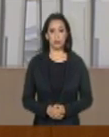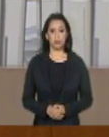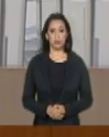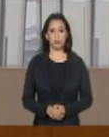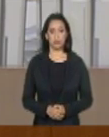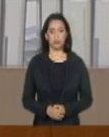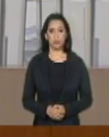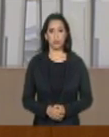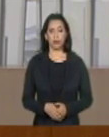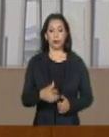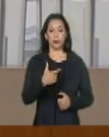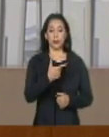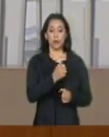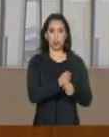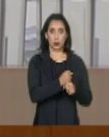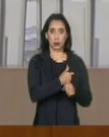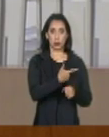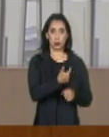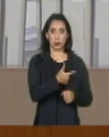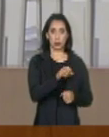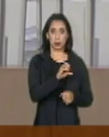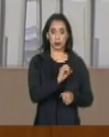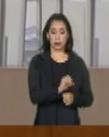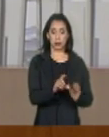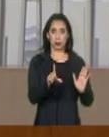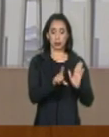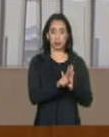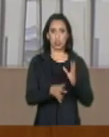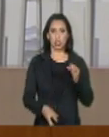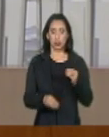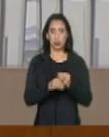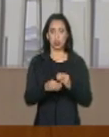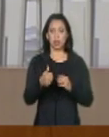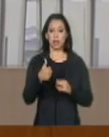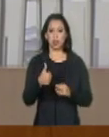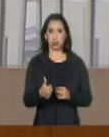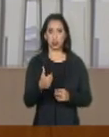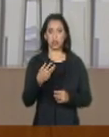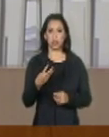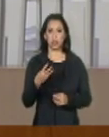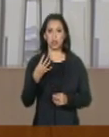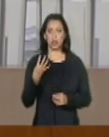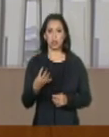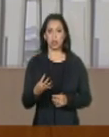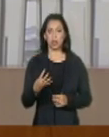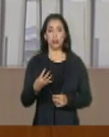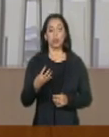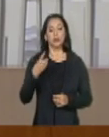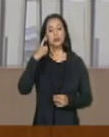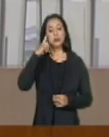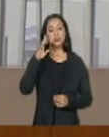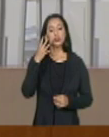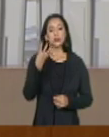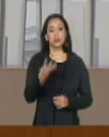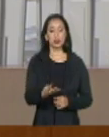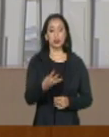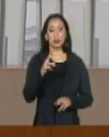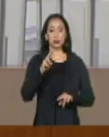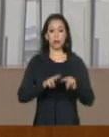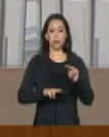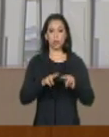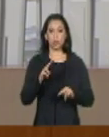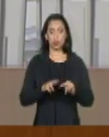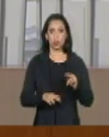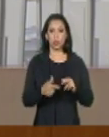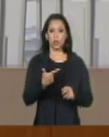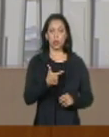em 2010... é sancionada a Lei Complementar 135, de 4 de junho de 2010, a Lei da